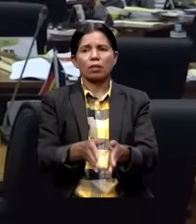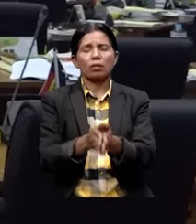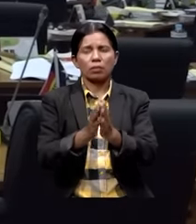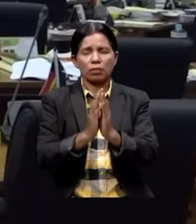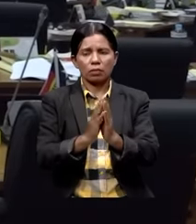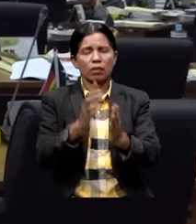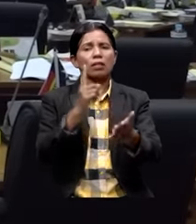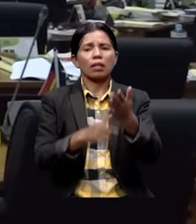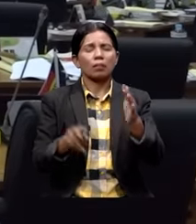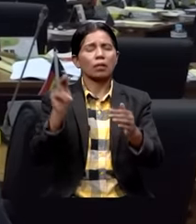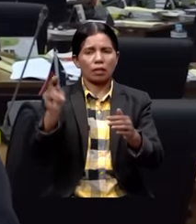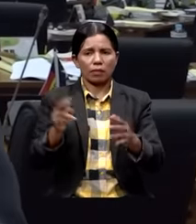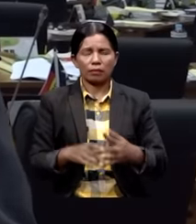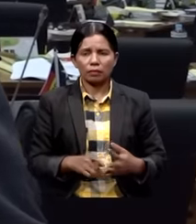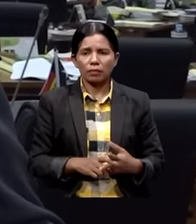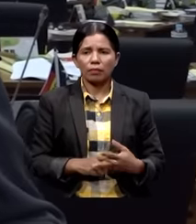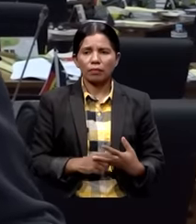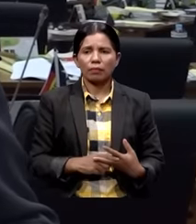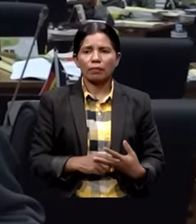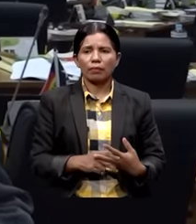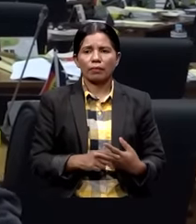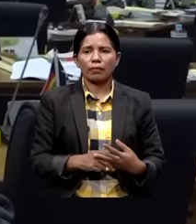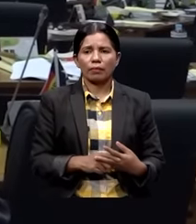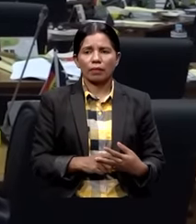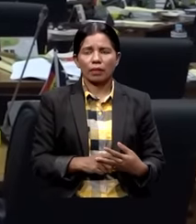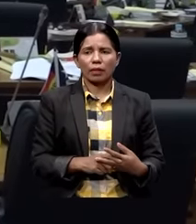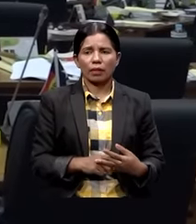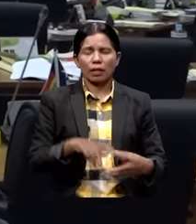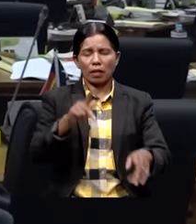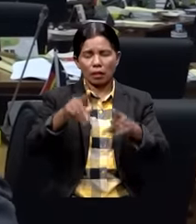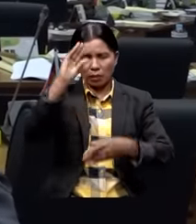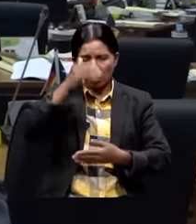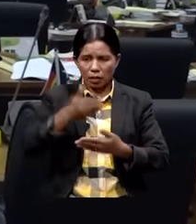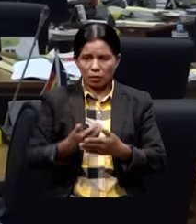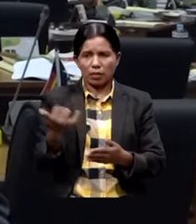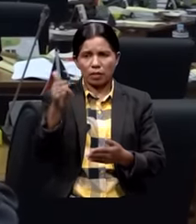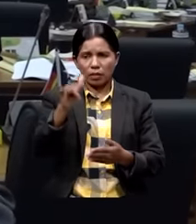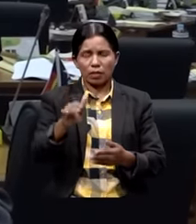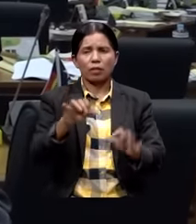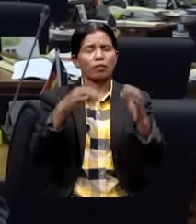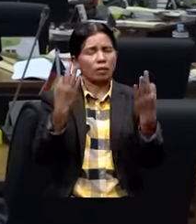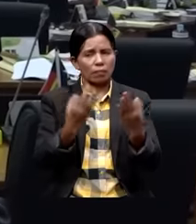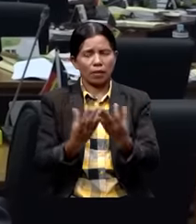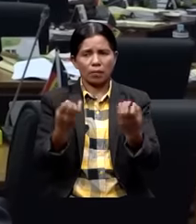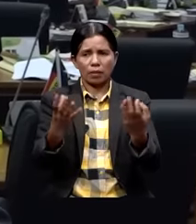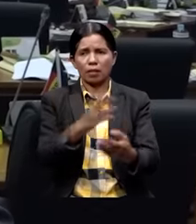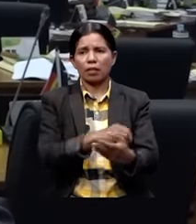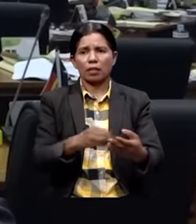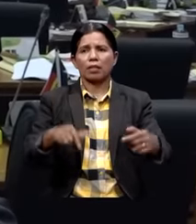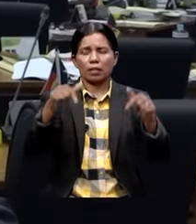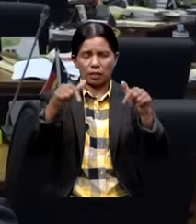ida makida ni, ha, ema ni uang sira, ni familia balu toma ke ni